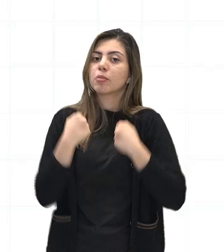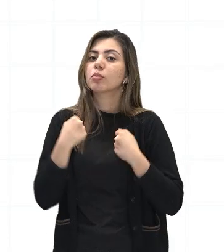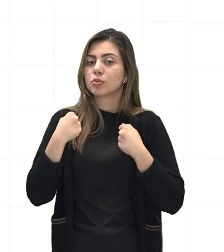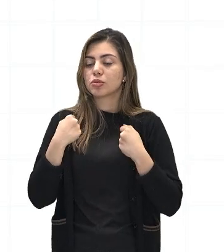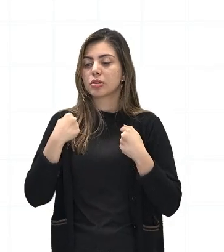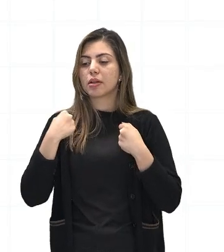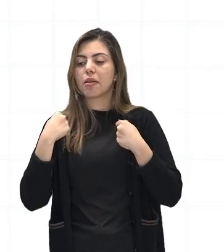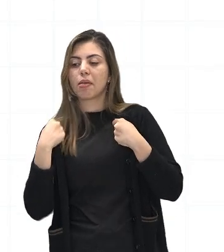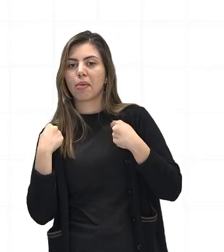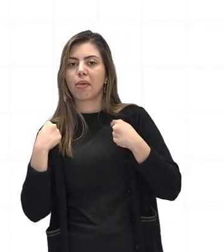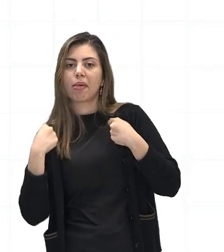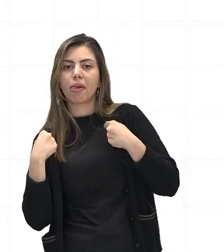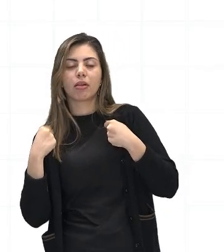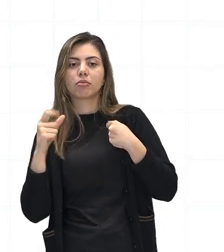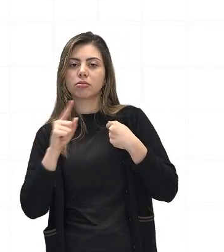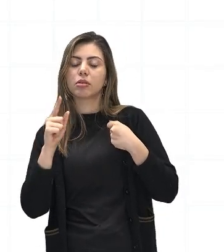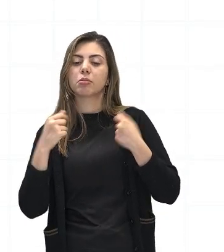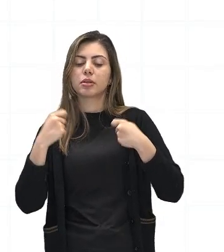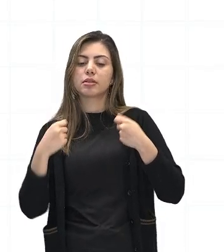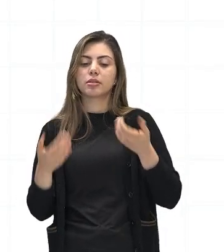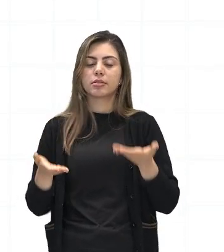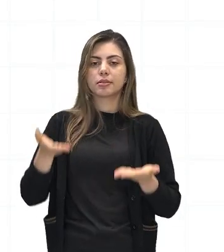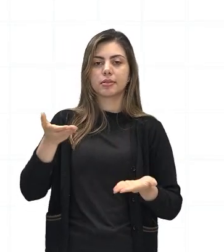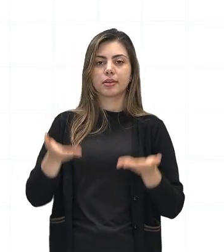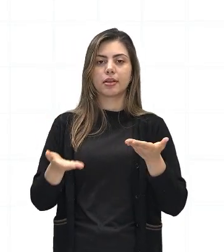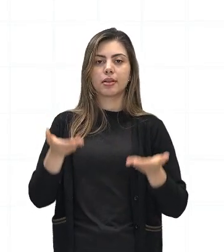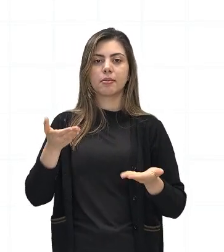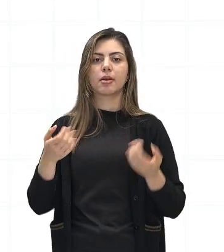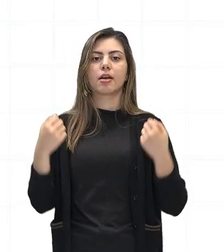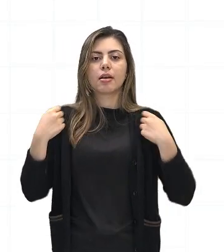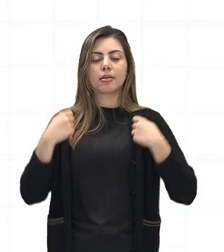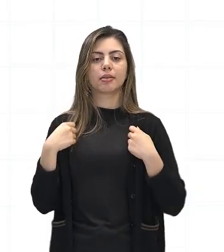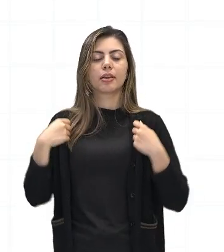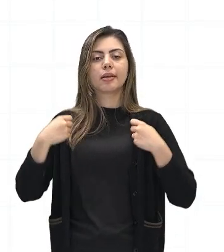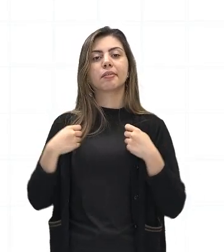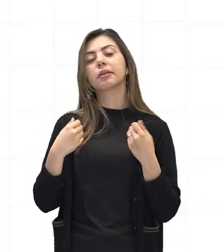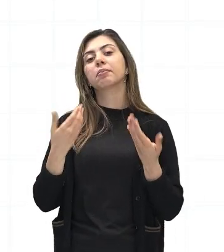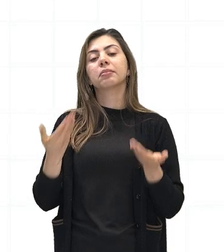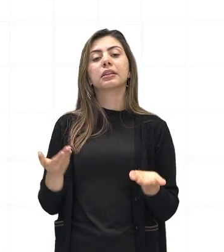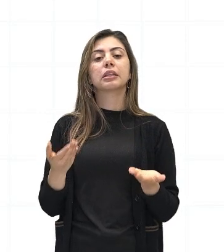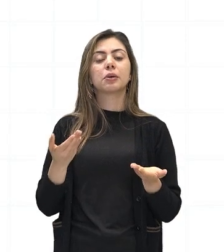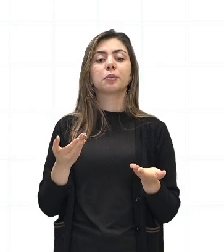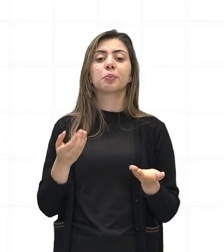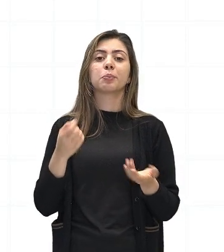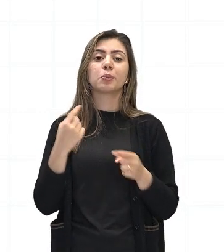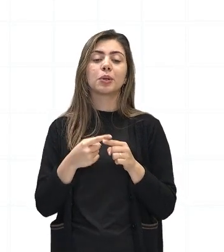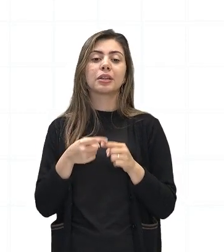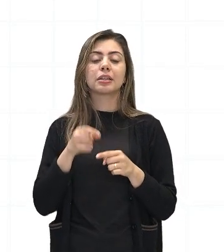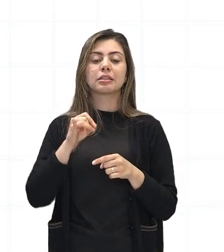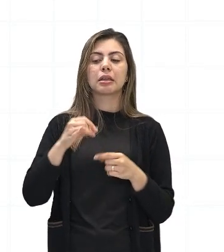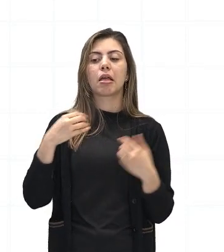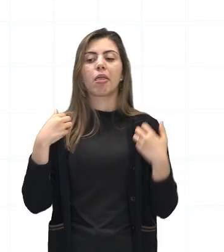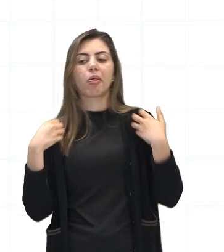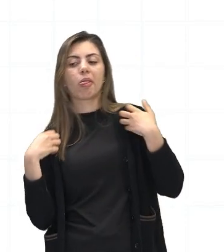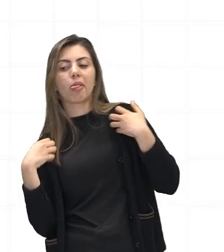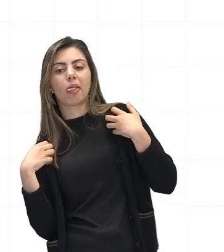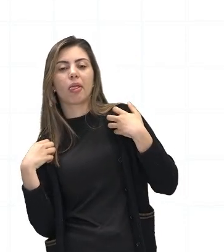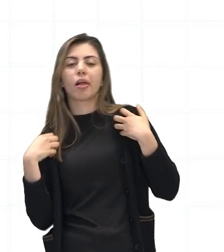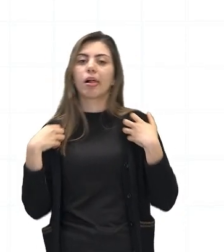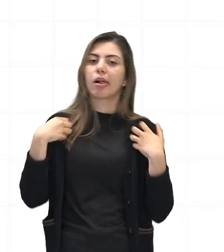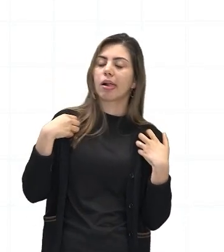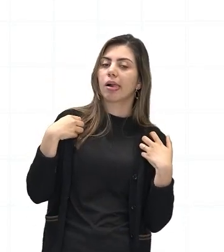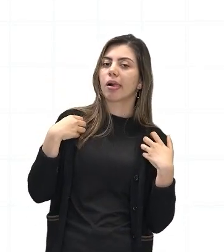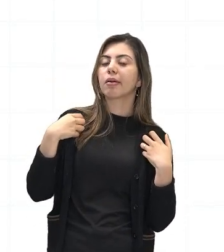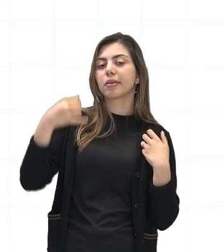de distribuir bem o peso dessa mochila, para que você não fique aí pendendo ou para o lado esquerdo ou para o lado